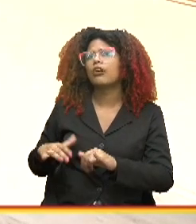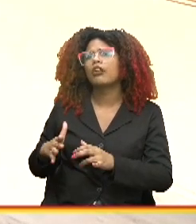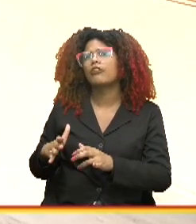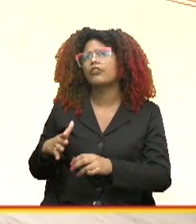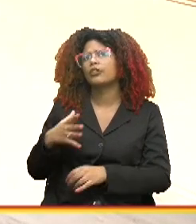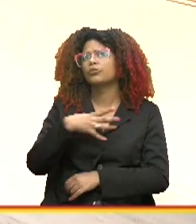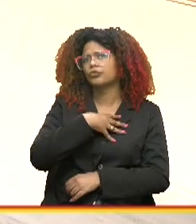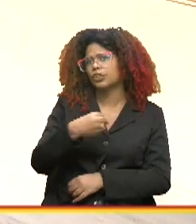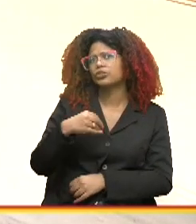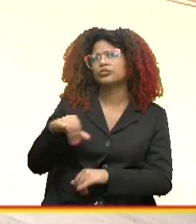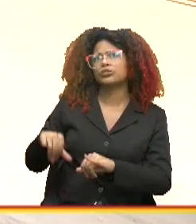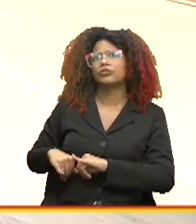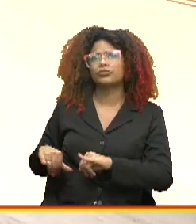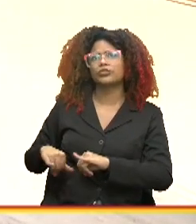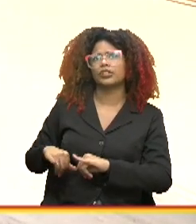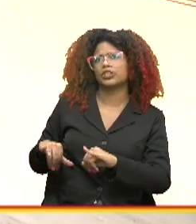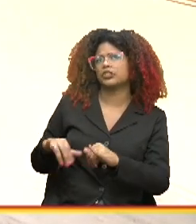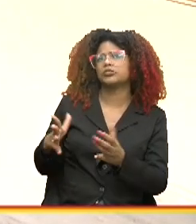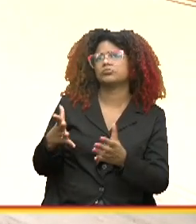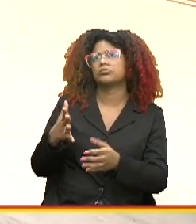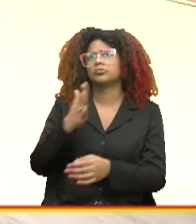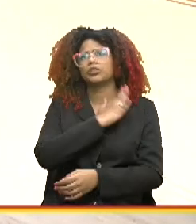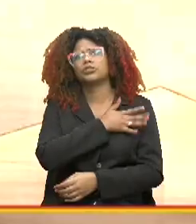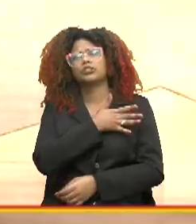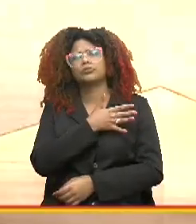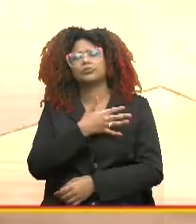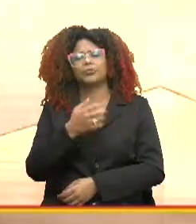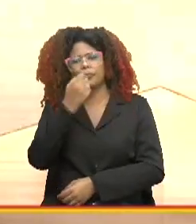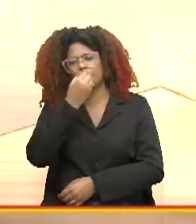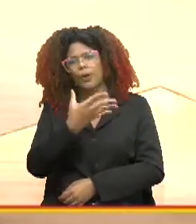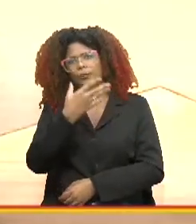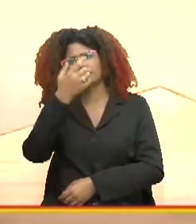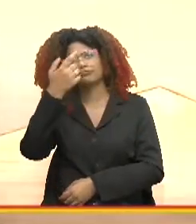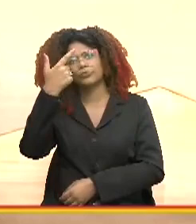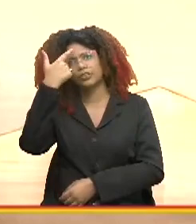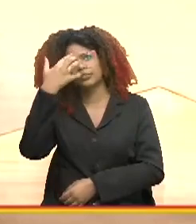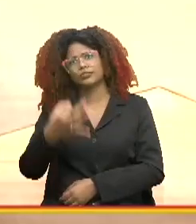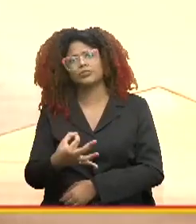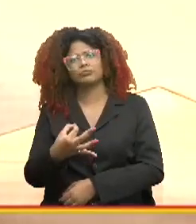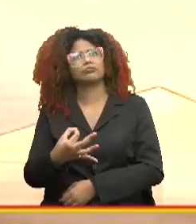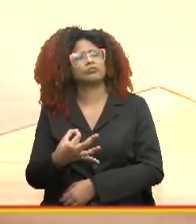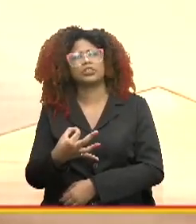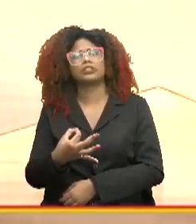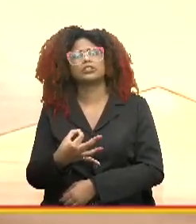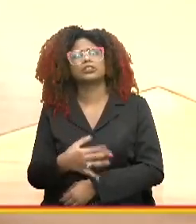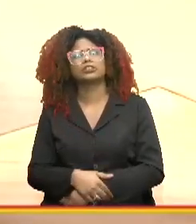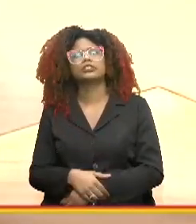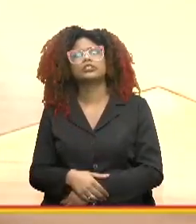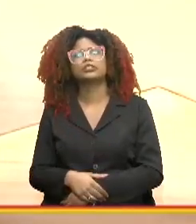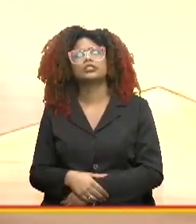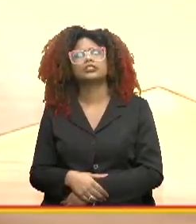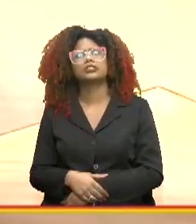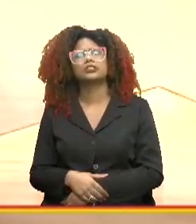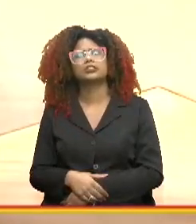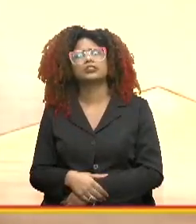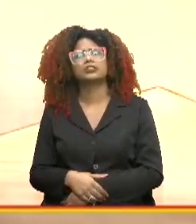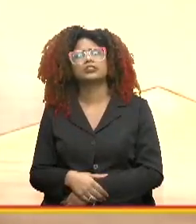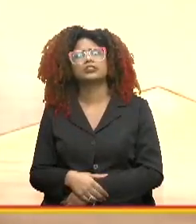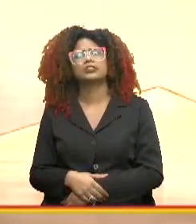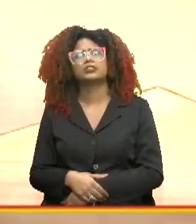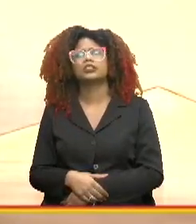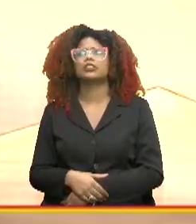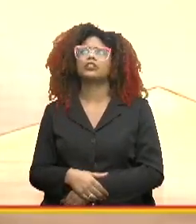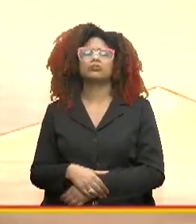eu tinha certeza eu é uma família interracial né a gente tem sempre foi de uma família bem